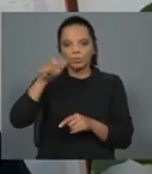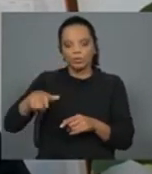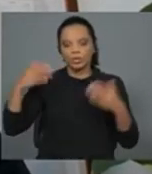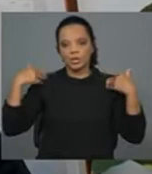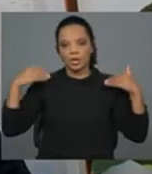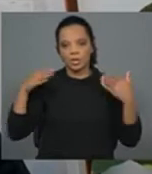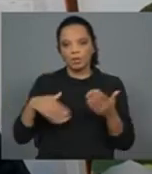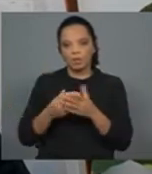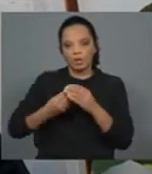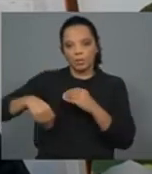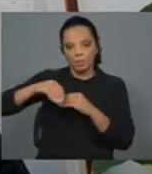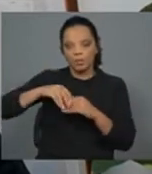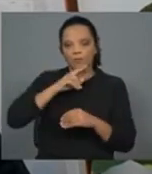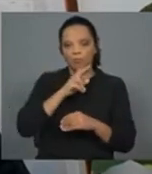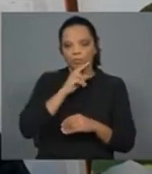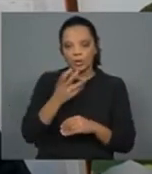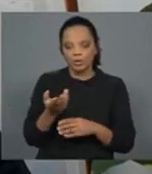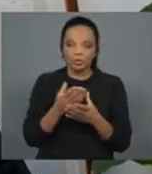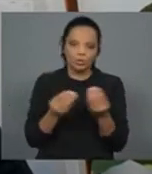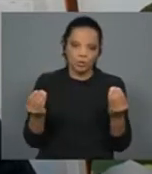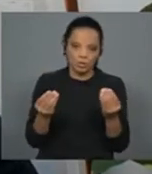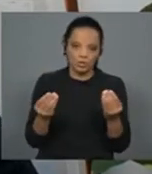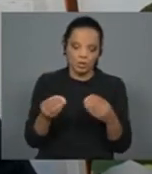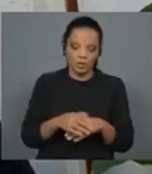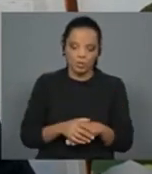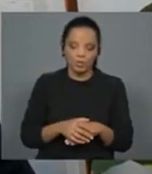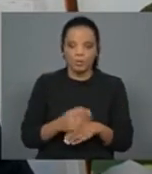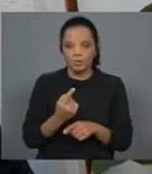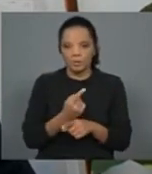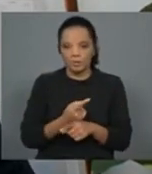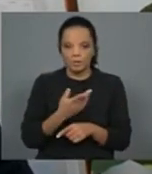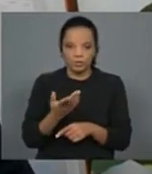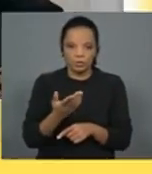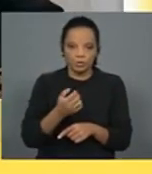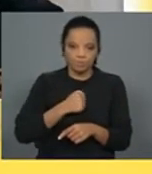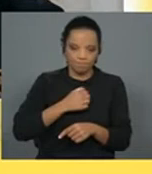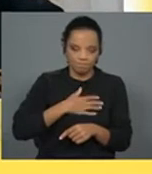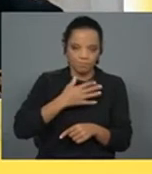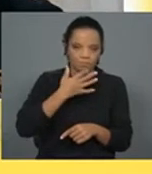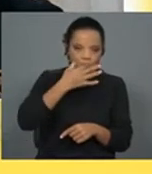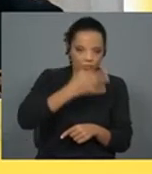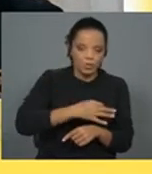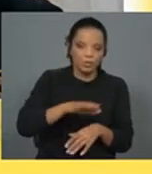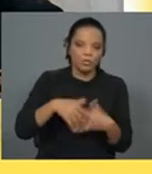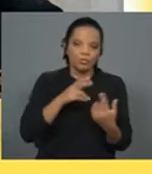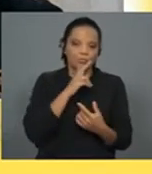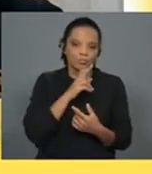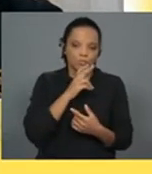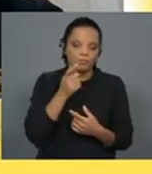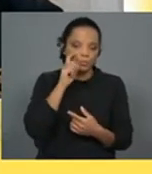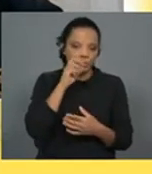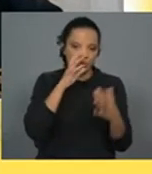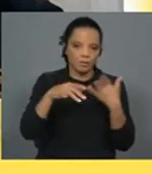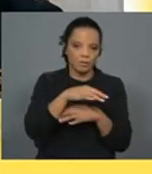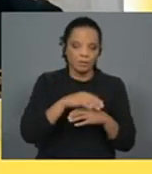pode complementar aqui a resposta pelas autoridades ou pelas entidades, digamos assim, oficiais ou aquelas que respondem os tais agentes de proteção civil.